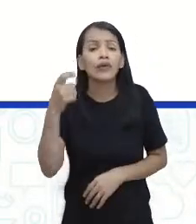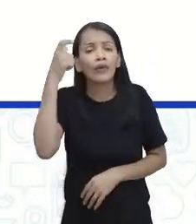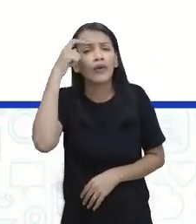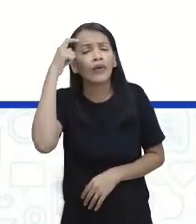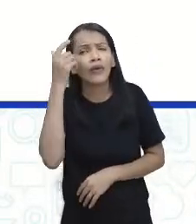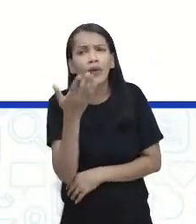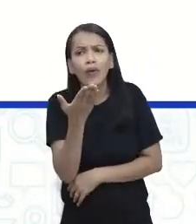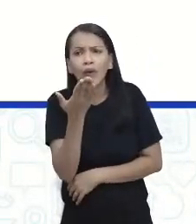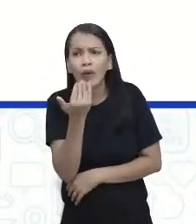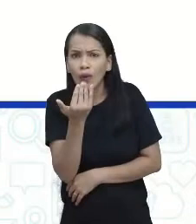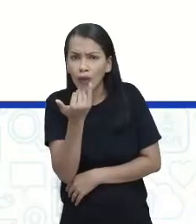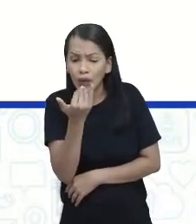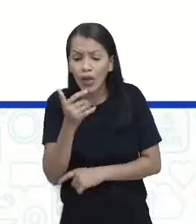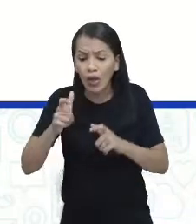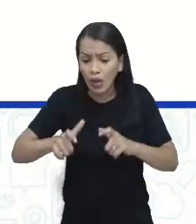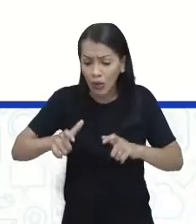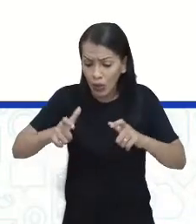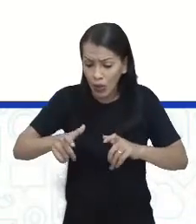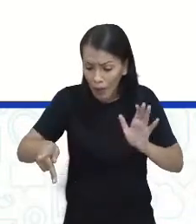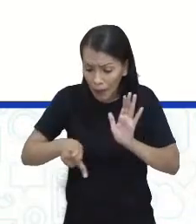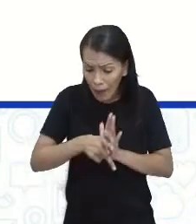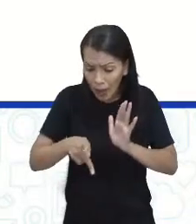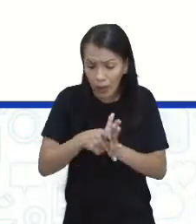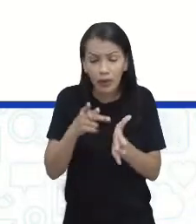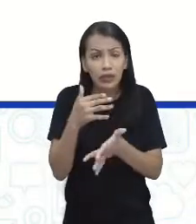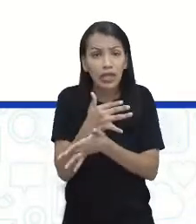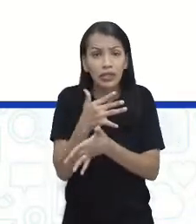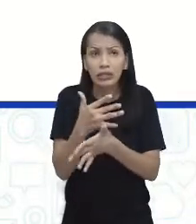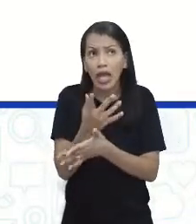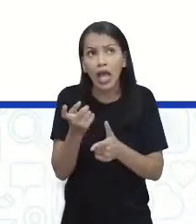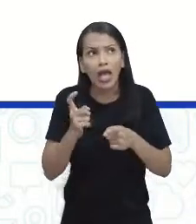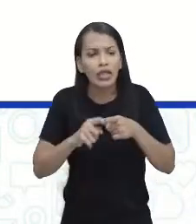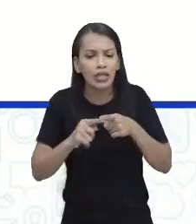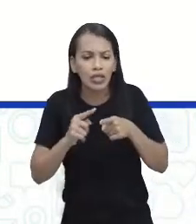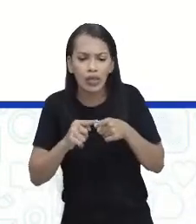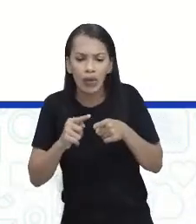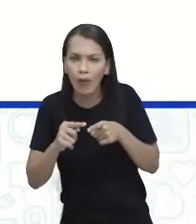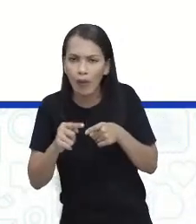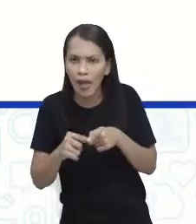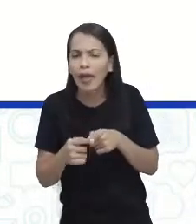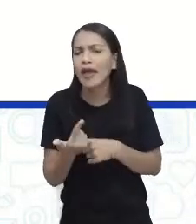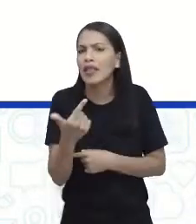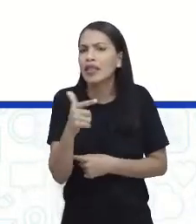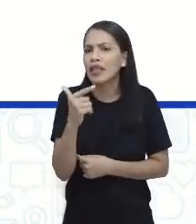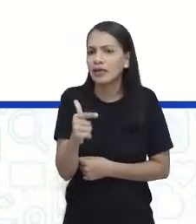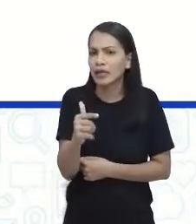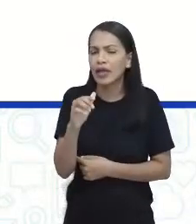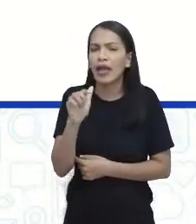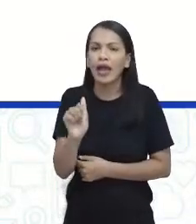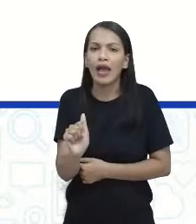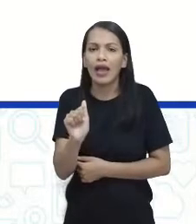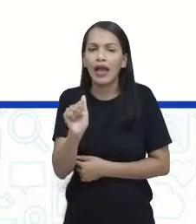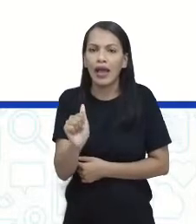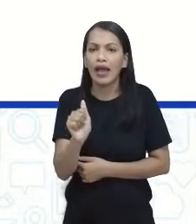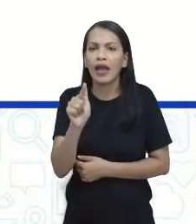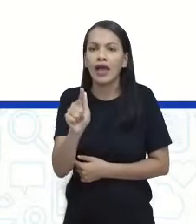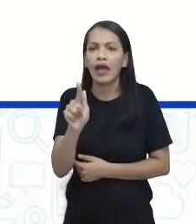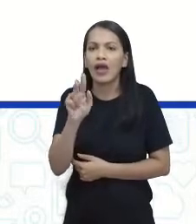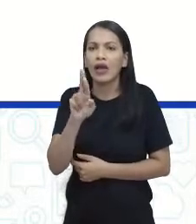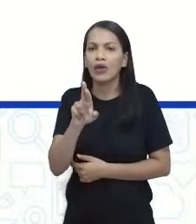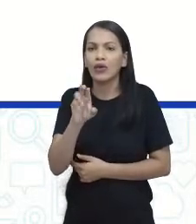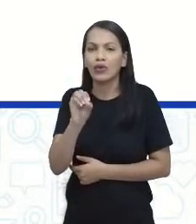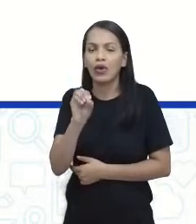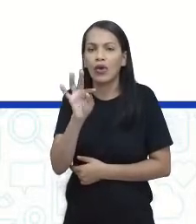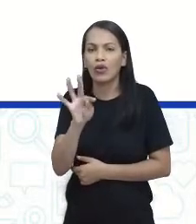alimentos produzidos localmente. Dê prioridade aí ao sem agrotóxico. É aquela história do orgânico,